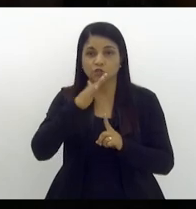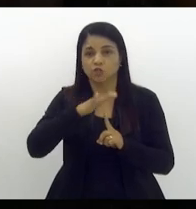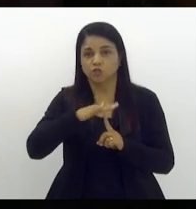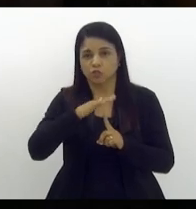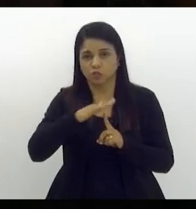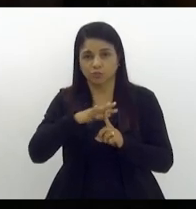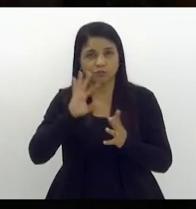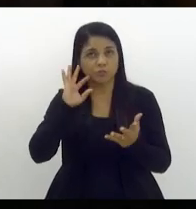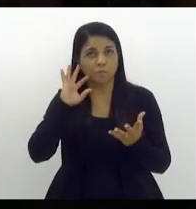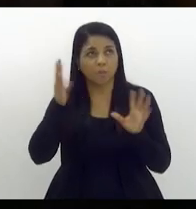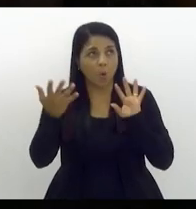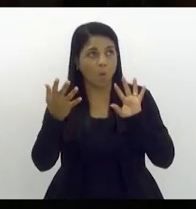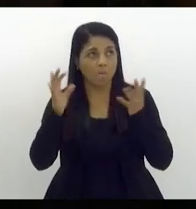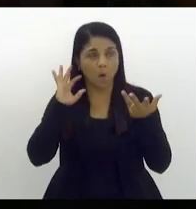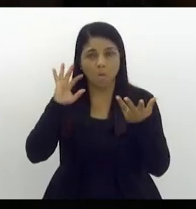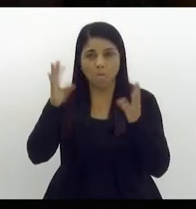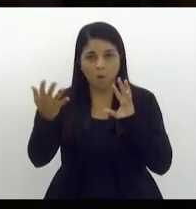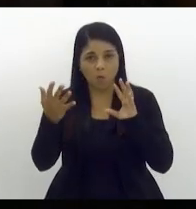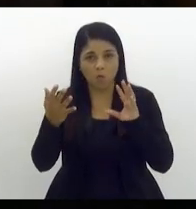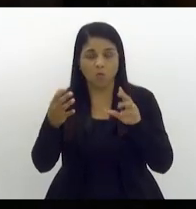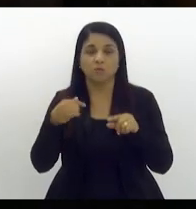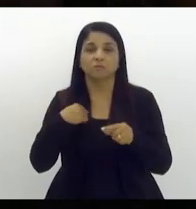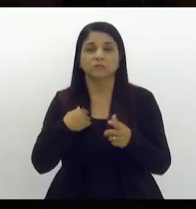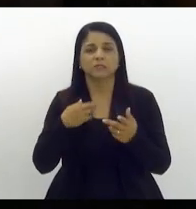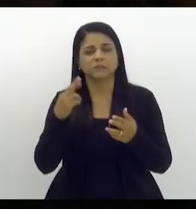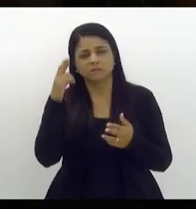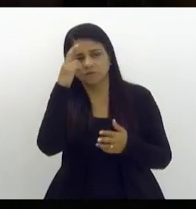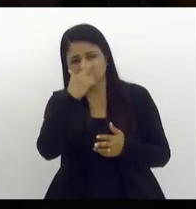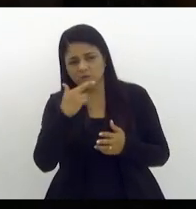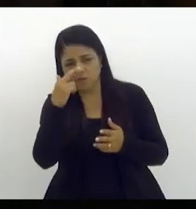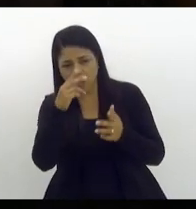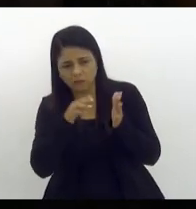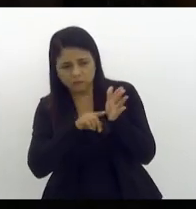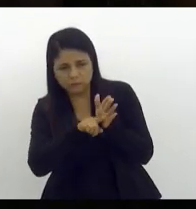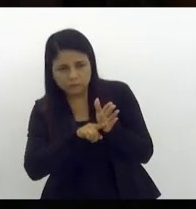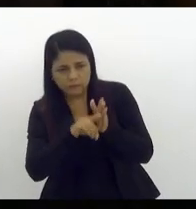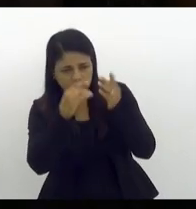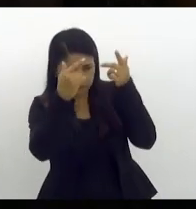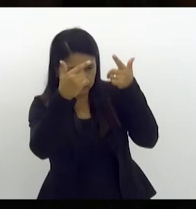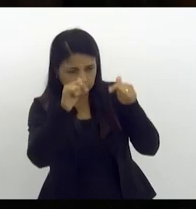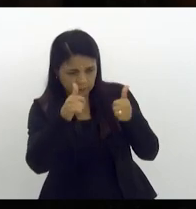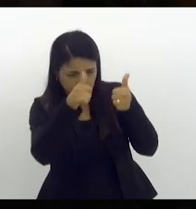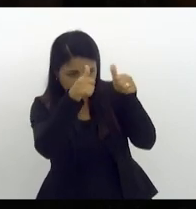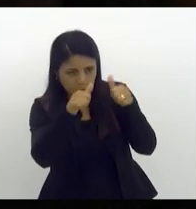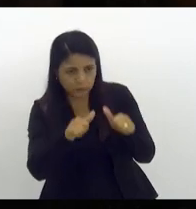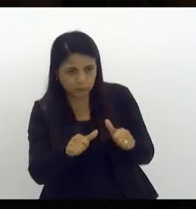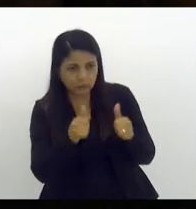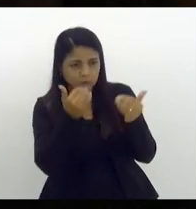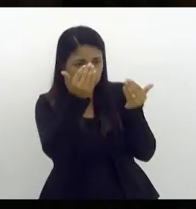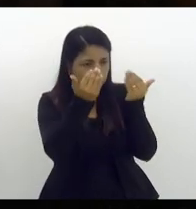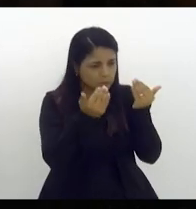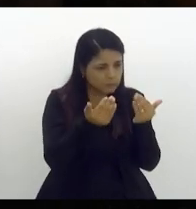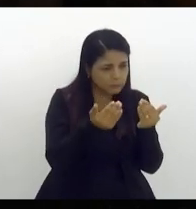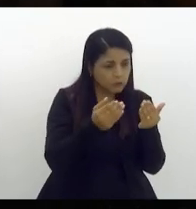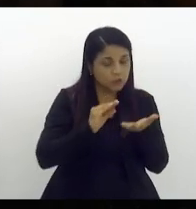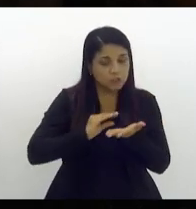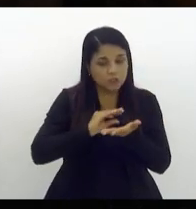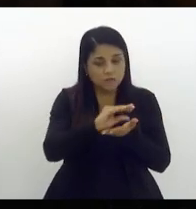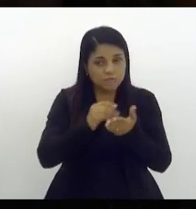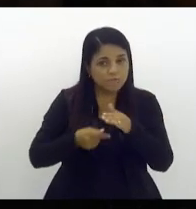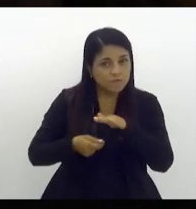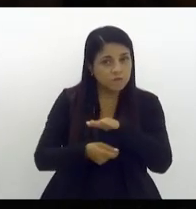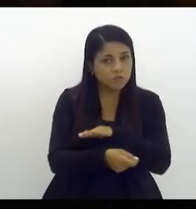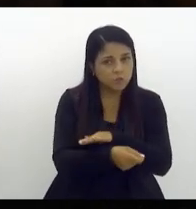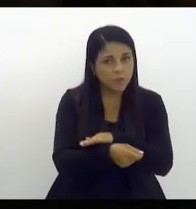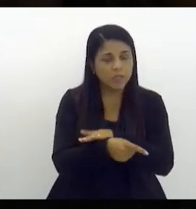nós temos verificado se os investimentos acontecem nessa direção,